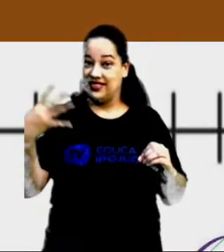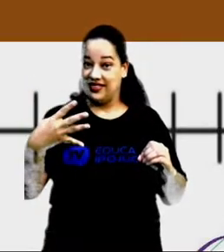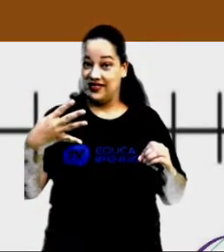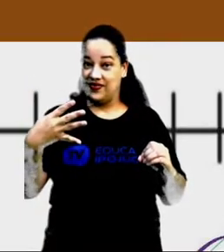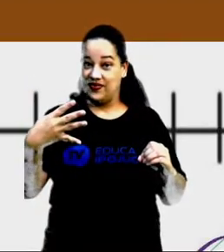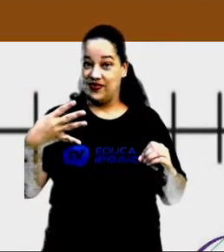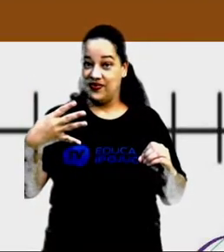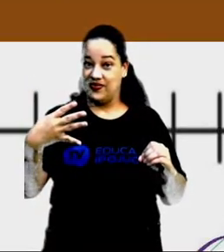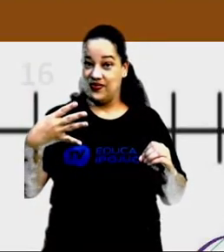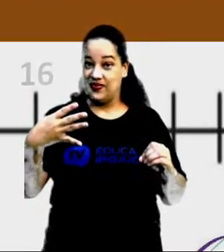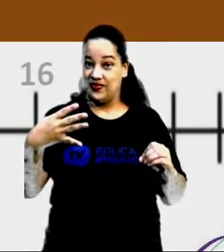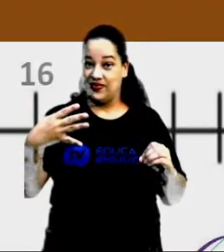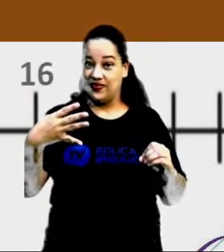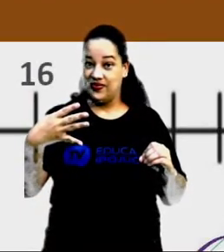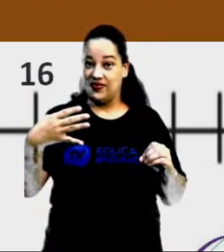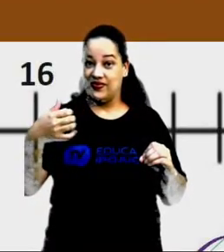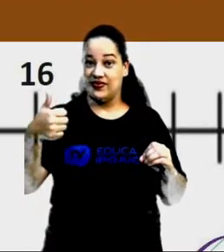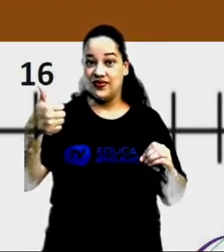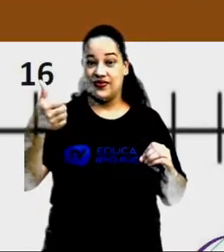14,